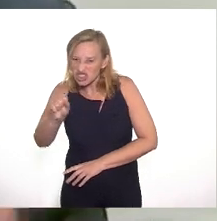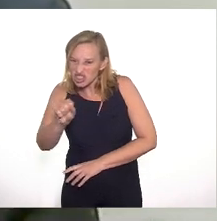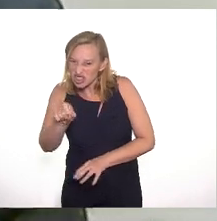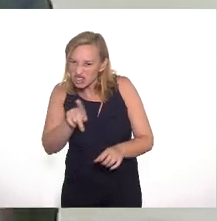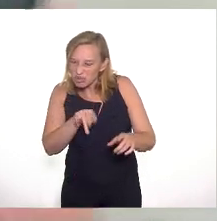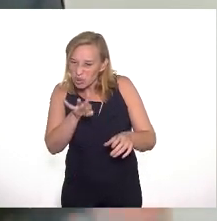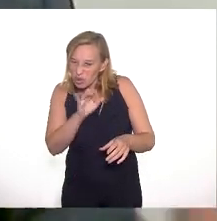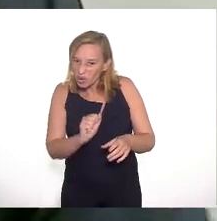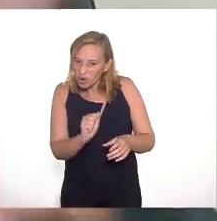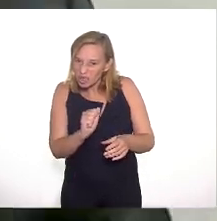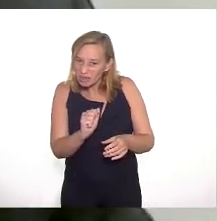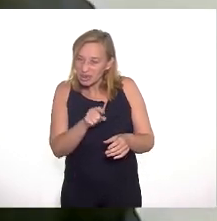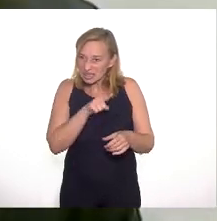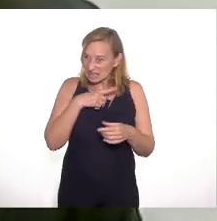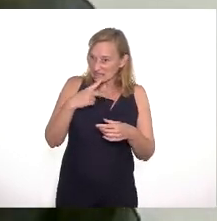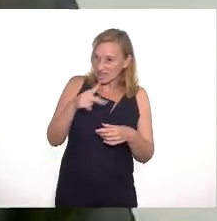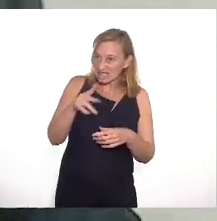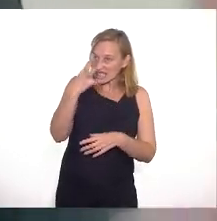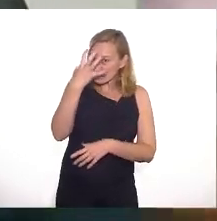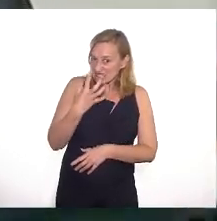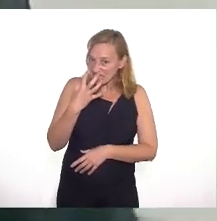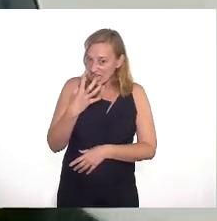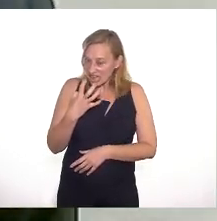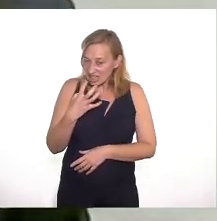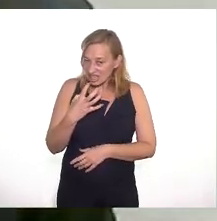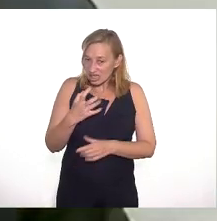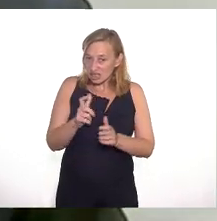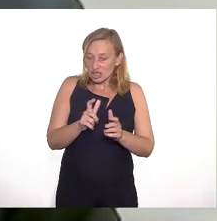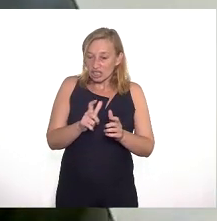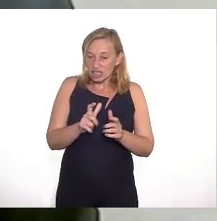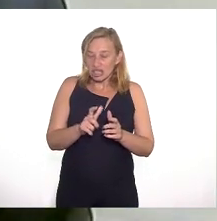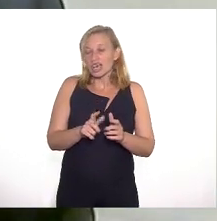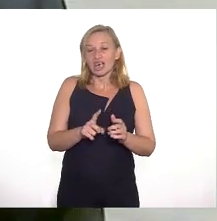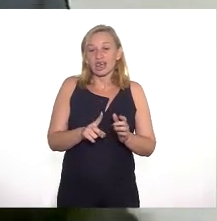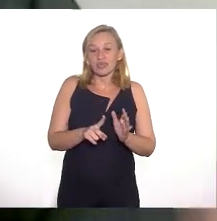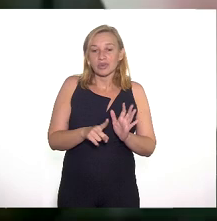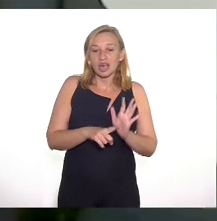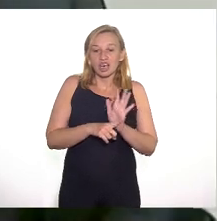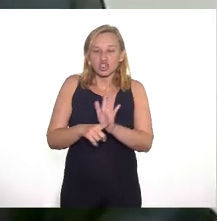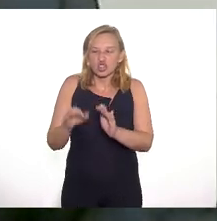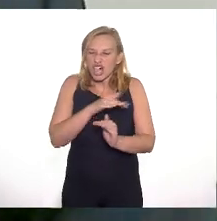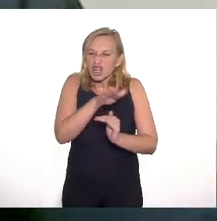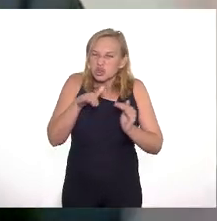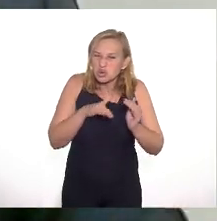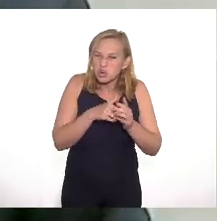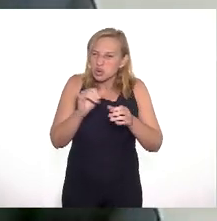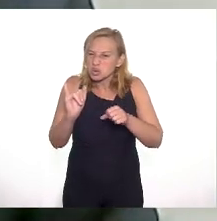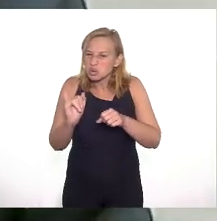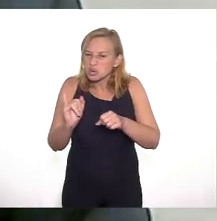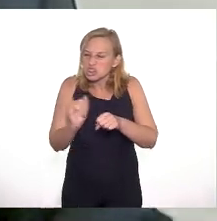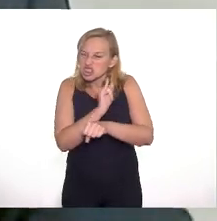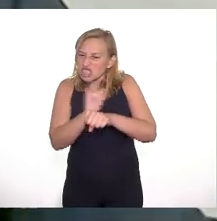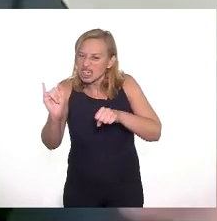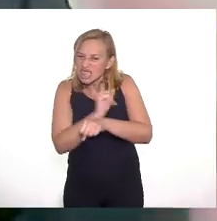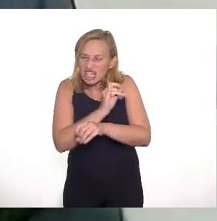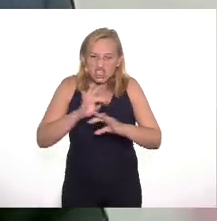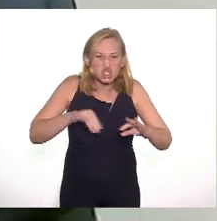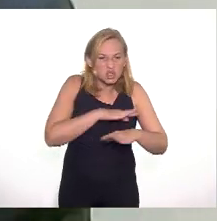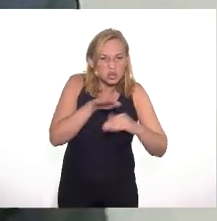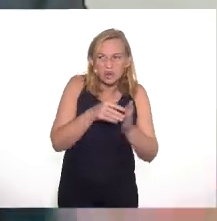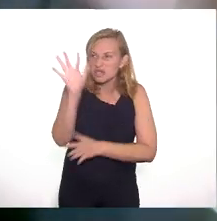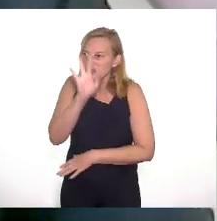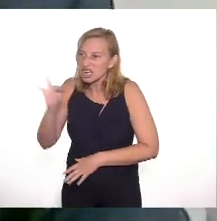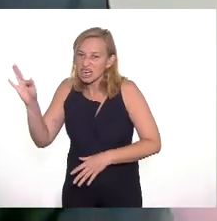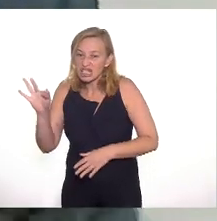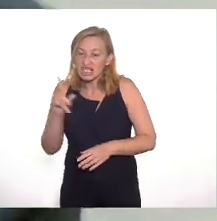que requeria, por exemplo, uma interface com um planejamento federal, licitações e uma